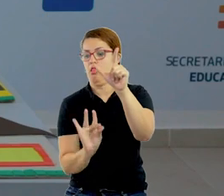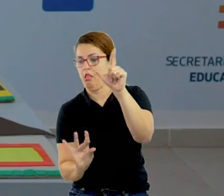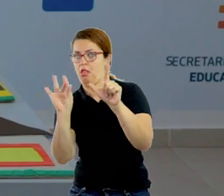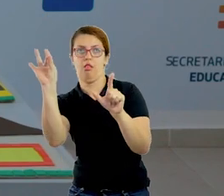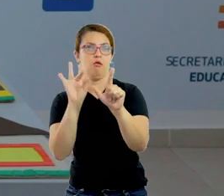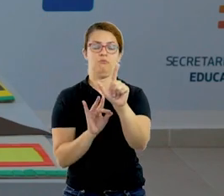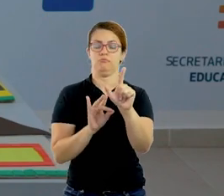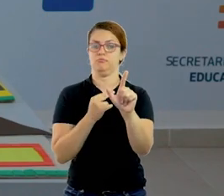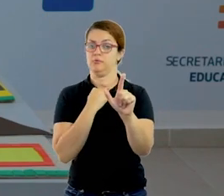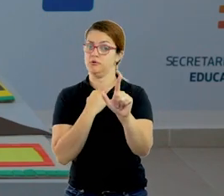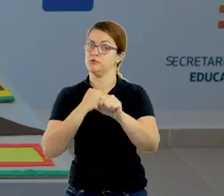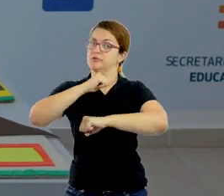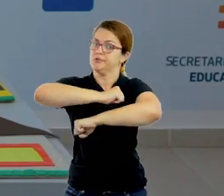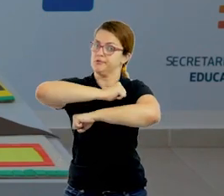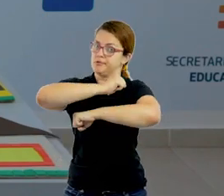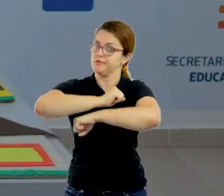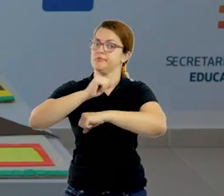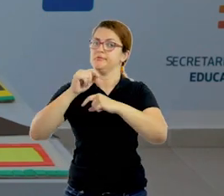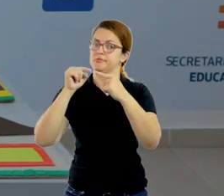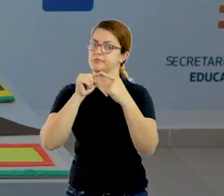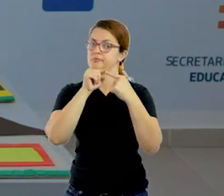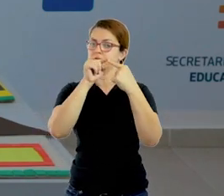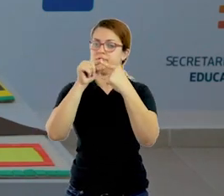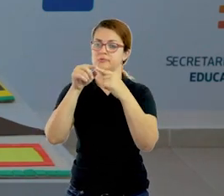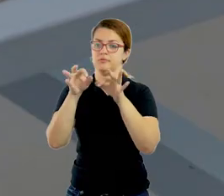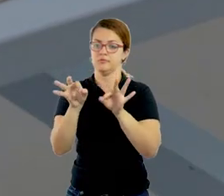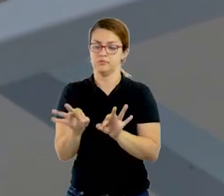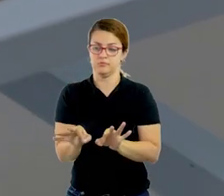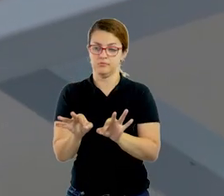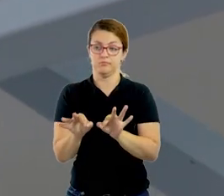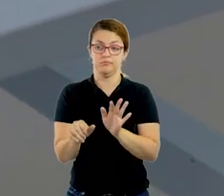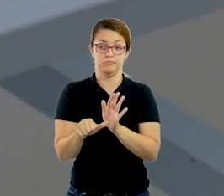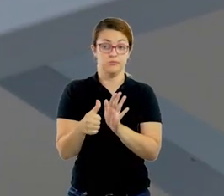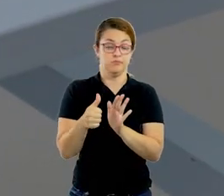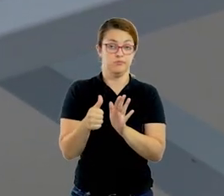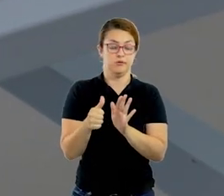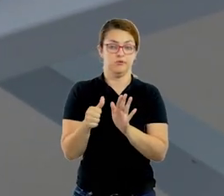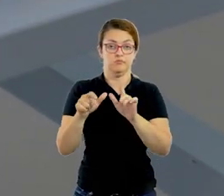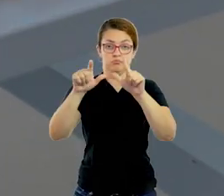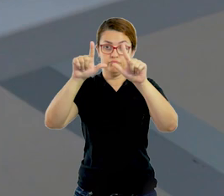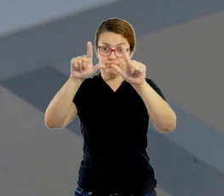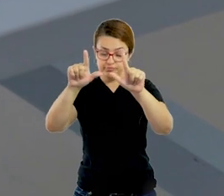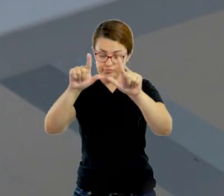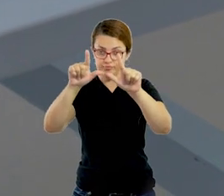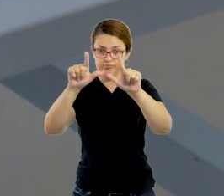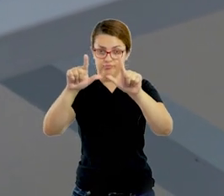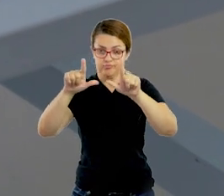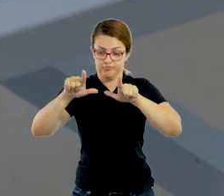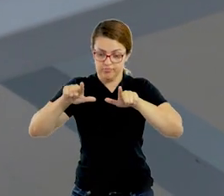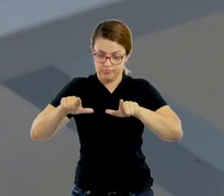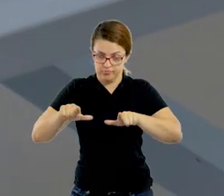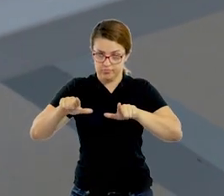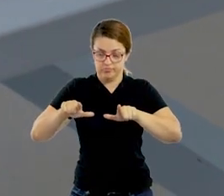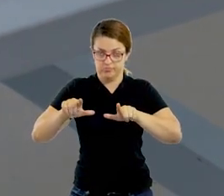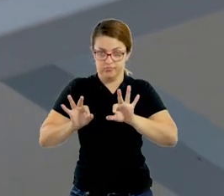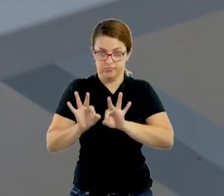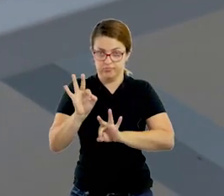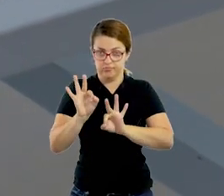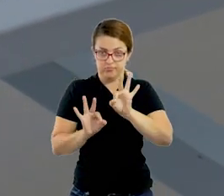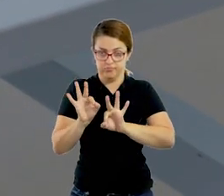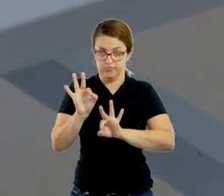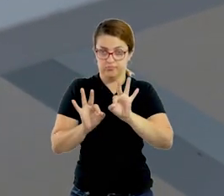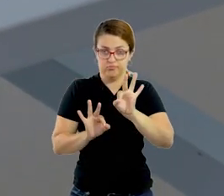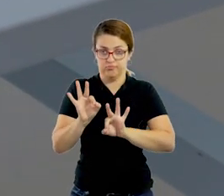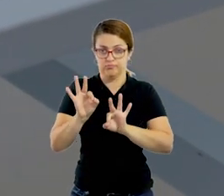ficar no chão, tá bem? Então, você vai deixar, no primeiro momento, ela montar. Ela vai montar e depois